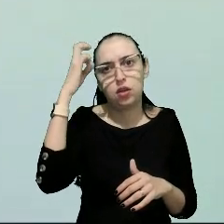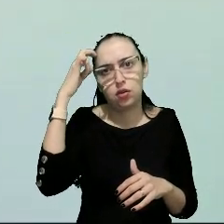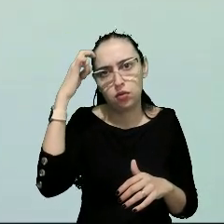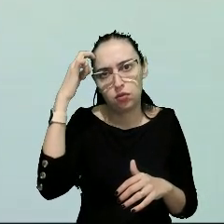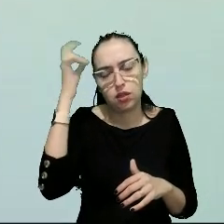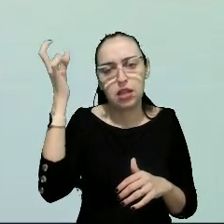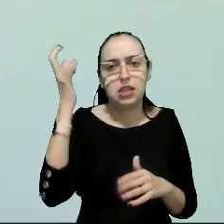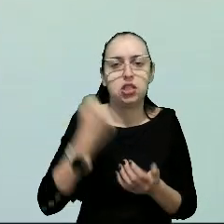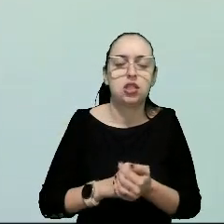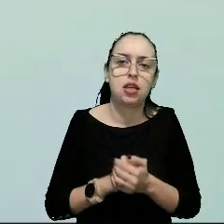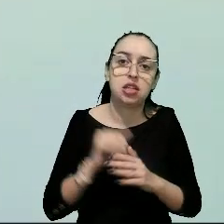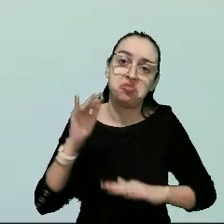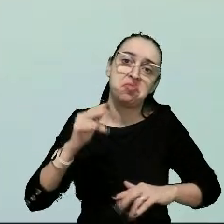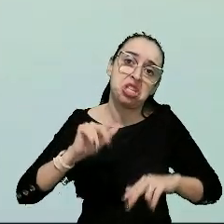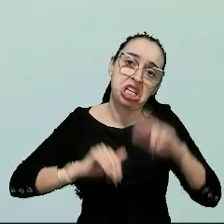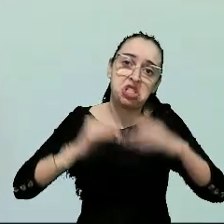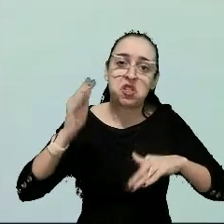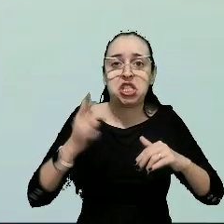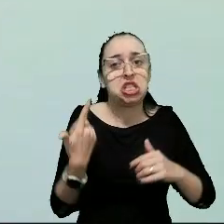mais cuidado.